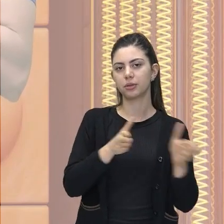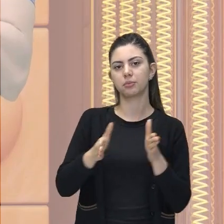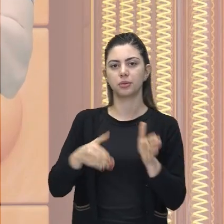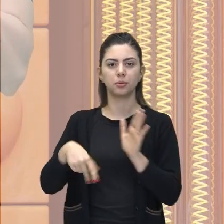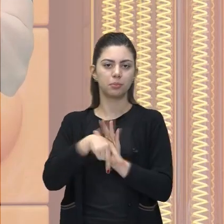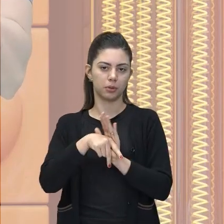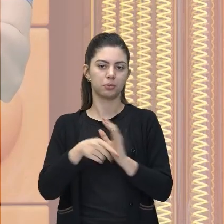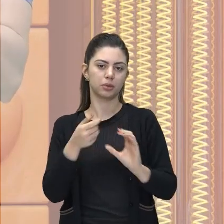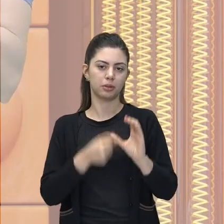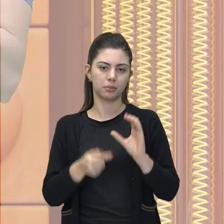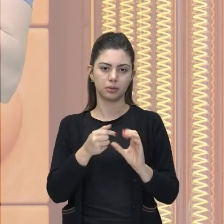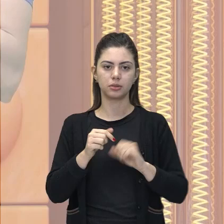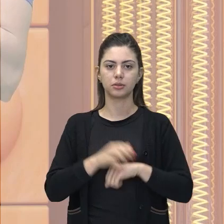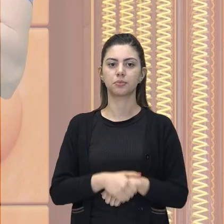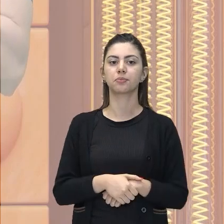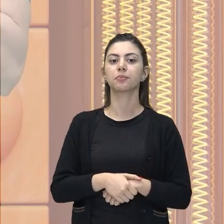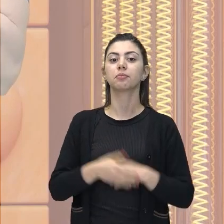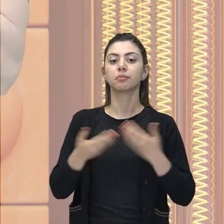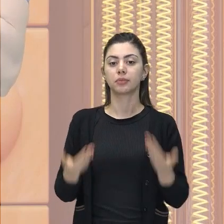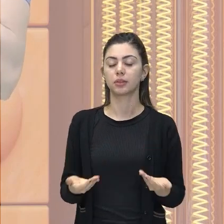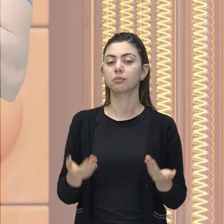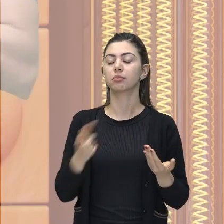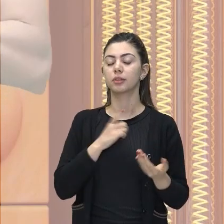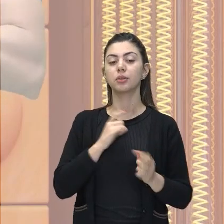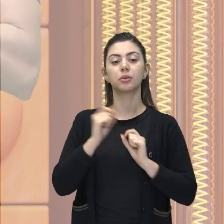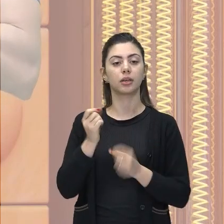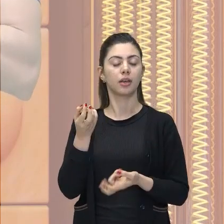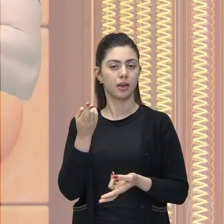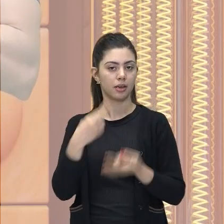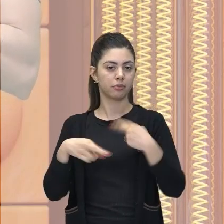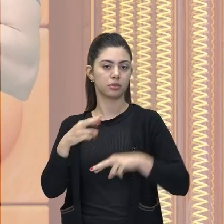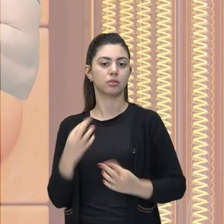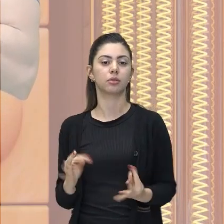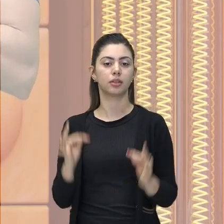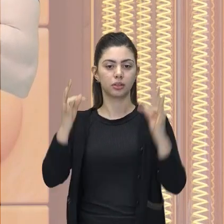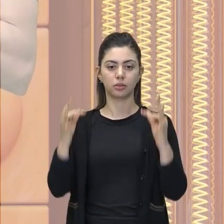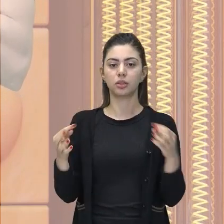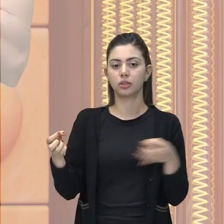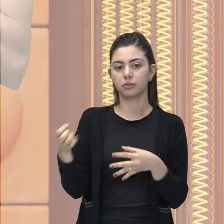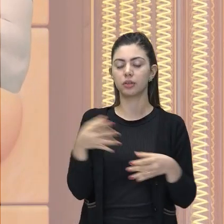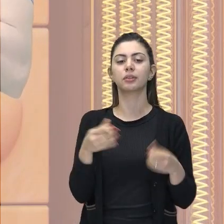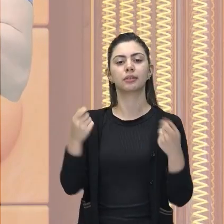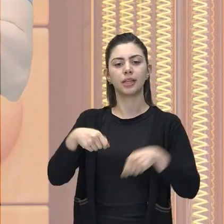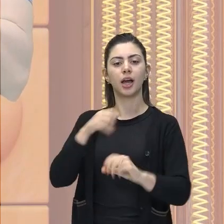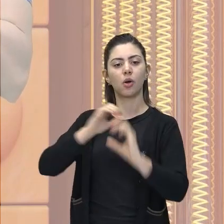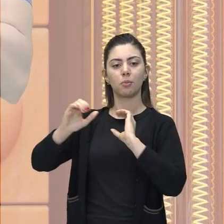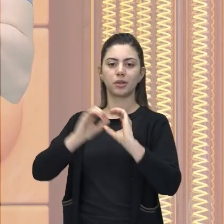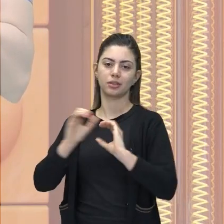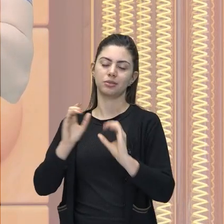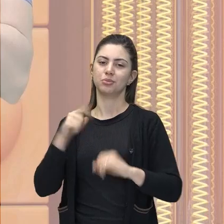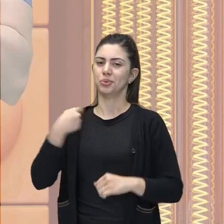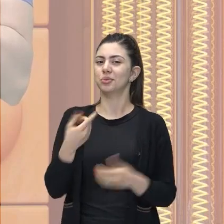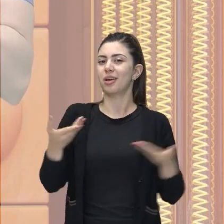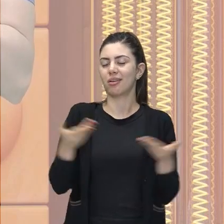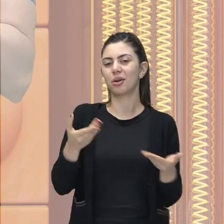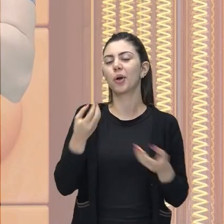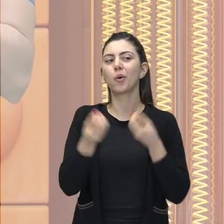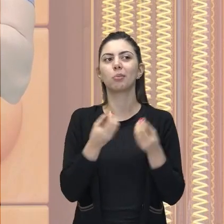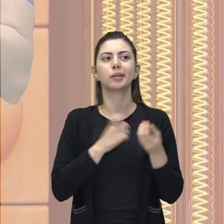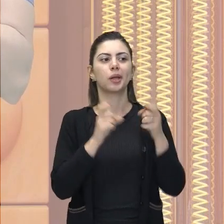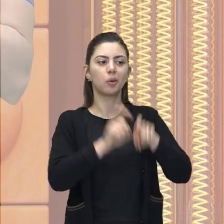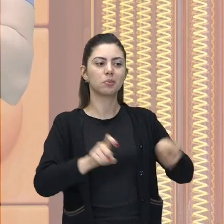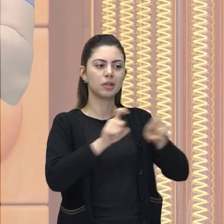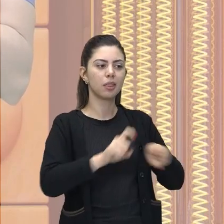certo? Revolução tecnológica. Tecnologia de informação e comunicação, basicamente. Nós estamos na era do computador, da internet,